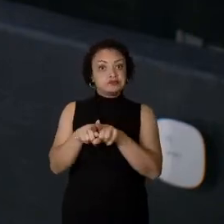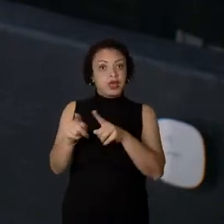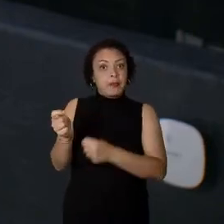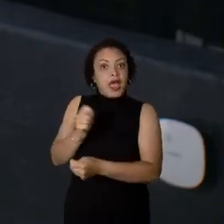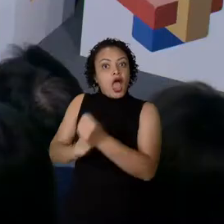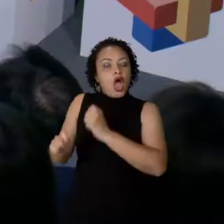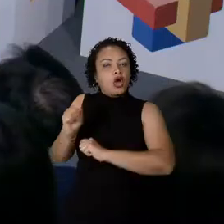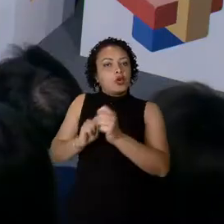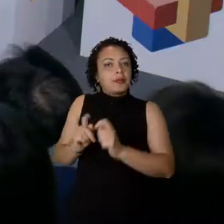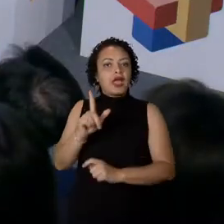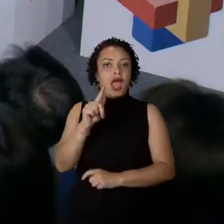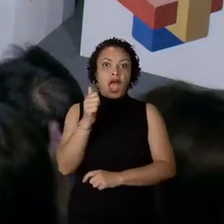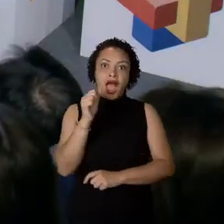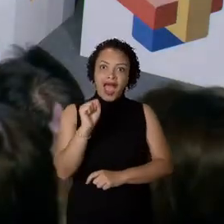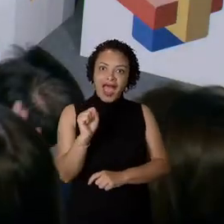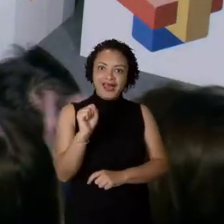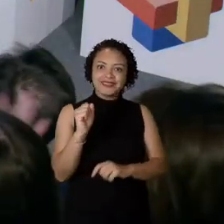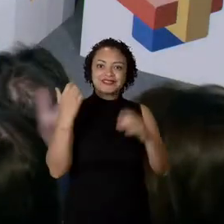de gás.